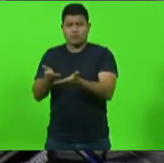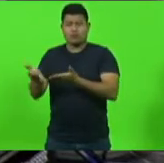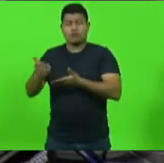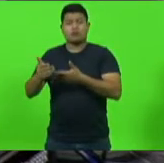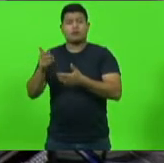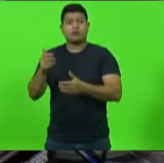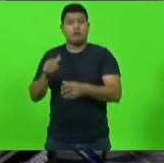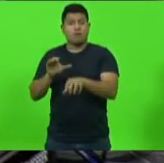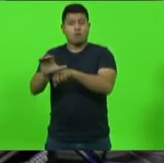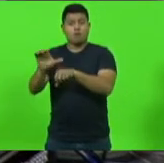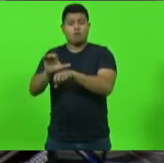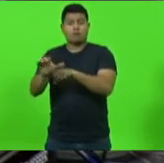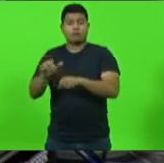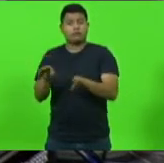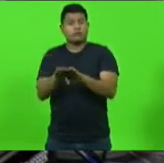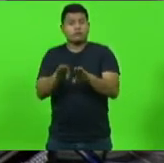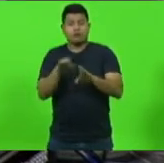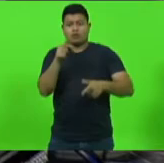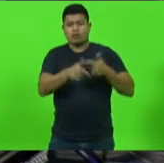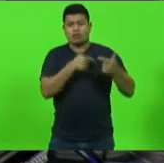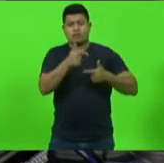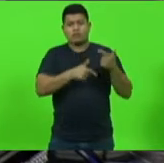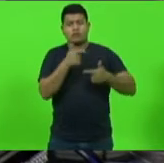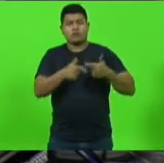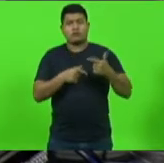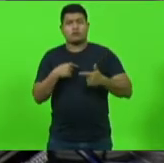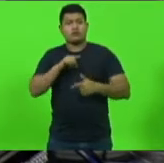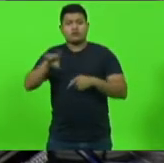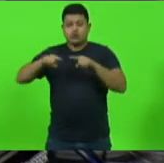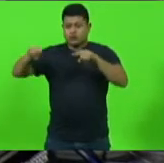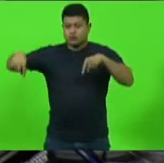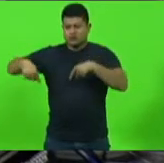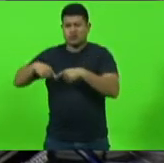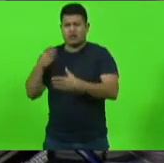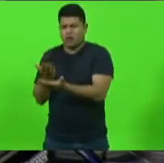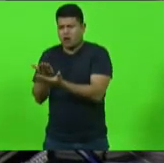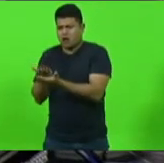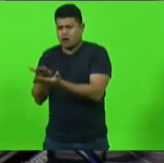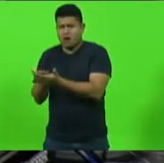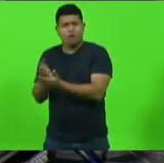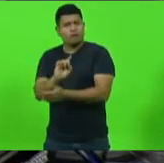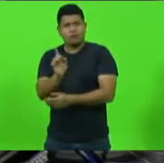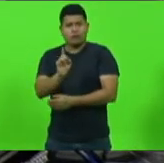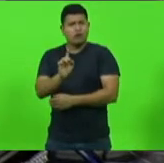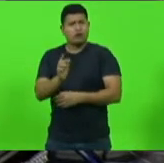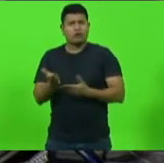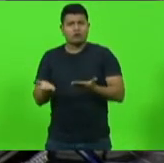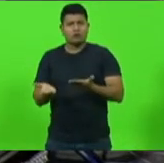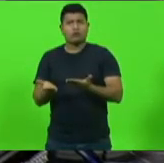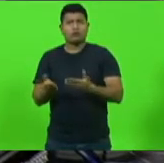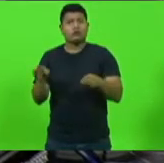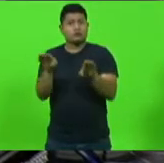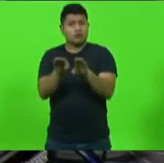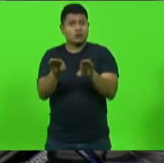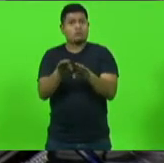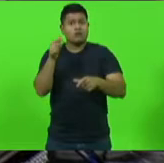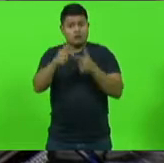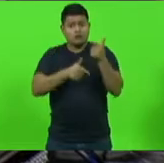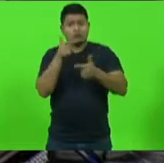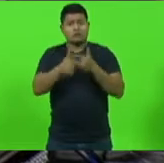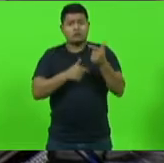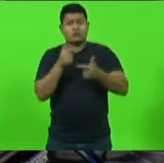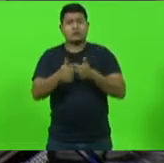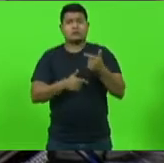trabalhando. Ele não fica numa sala só estudando. Ele também está trabalhando na